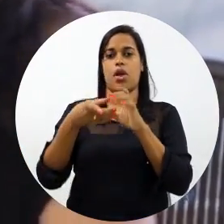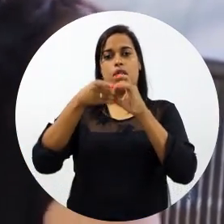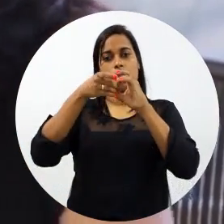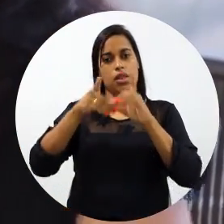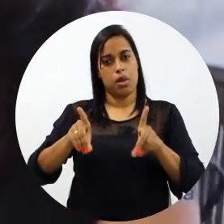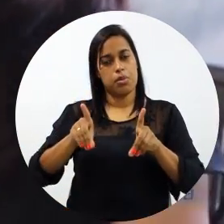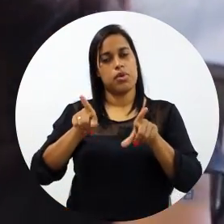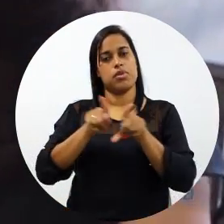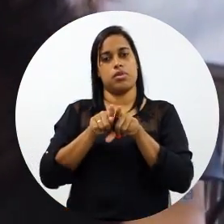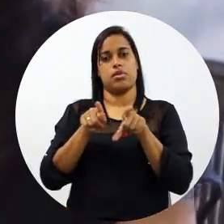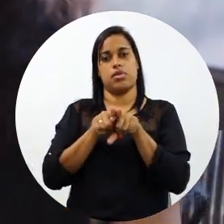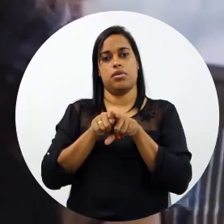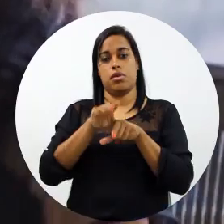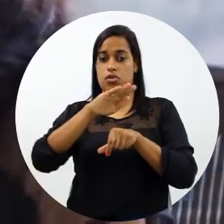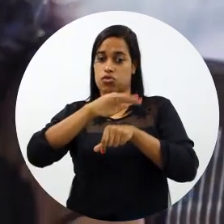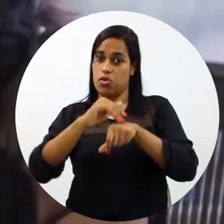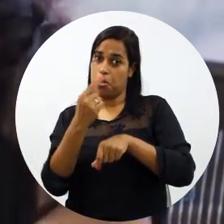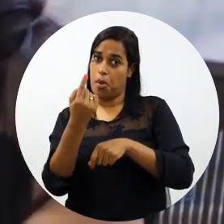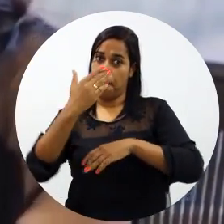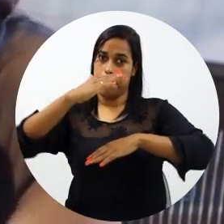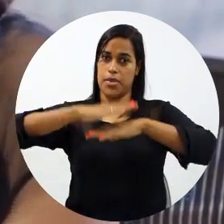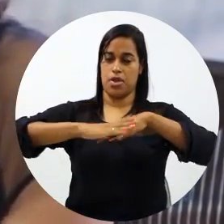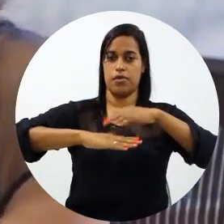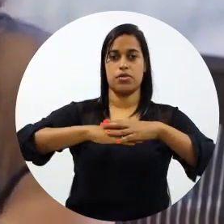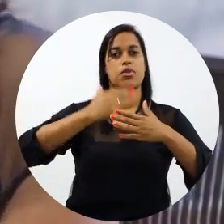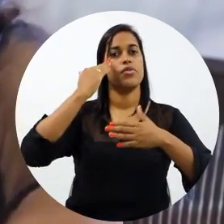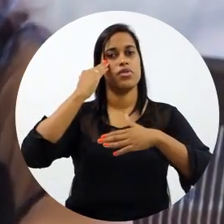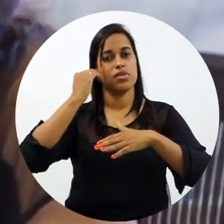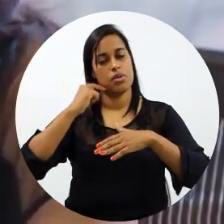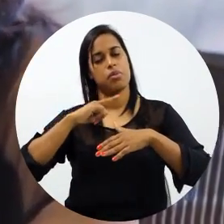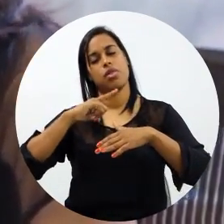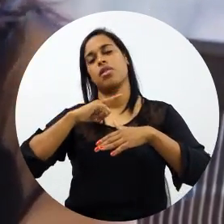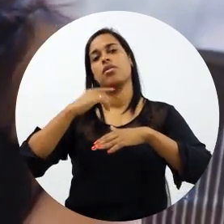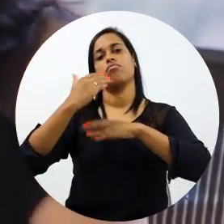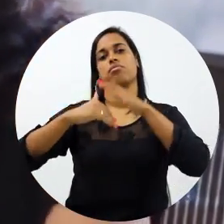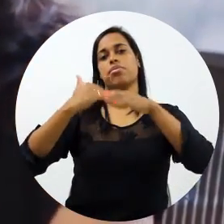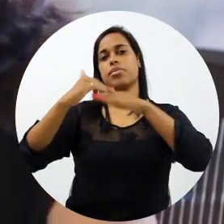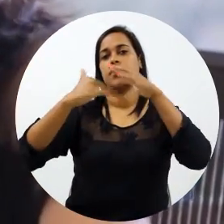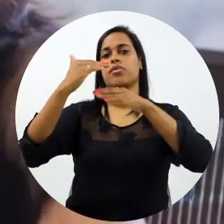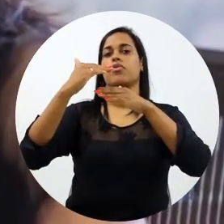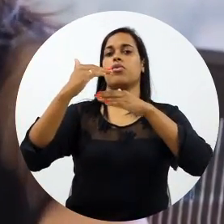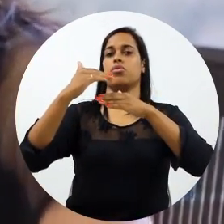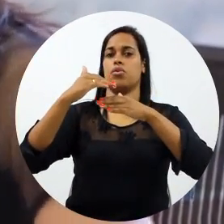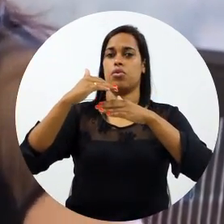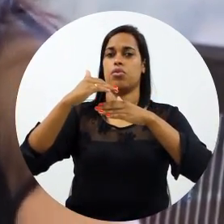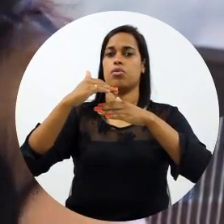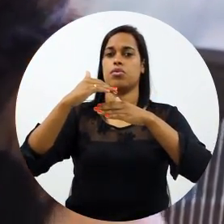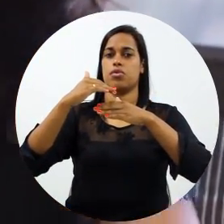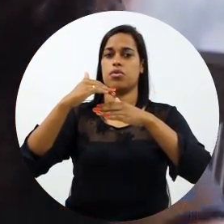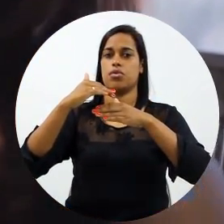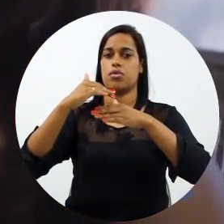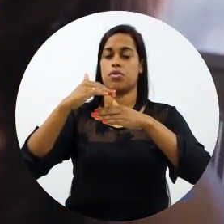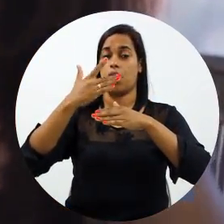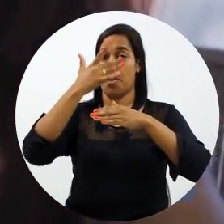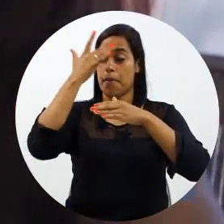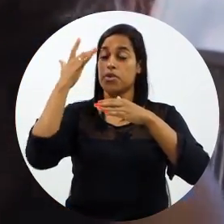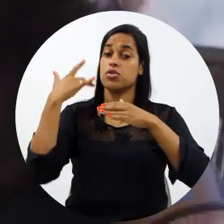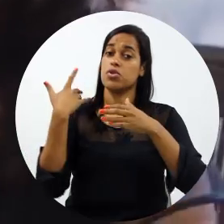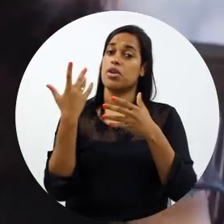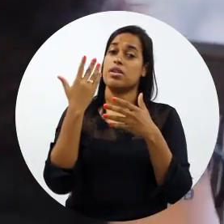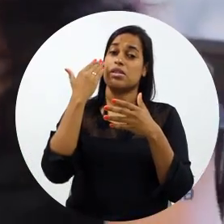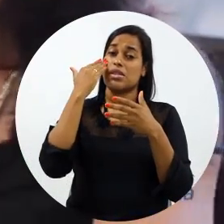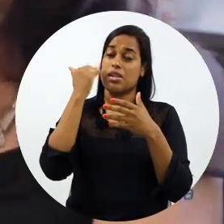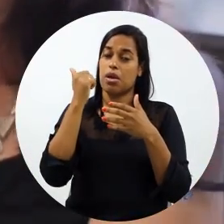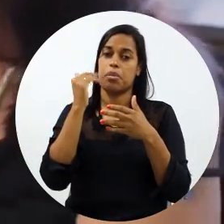e chama um funcionário que você sabe que tem mais desenvoltura, que é um cara, no dizer como a gente diz, mais